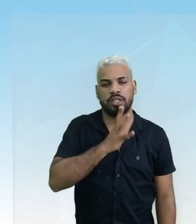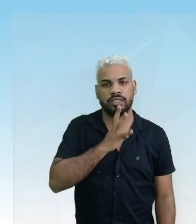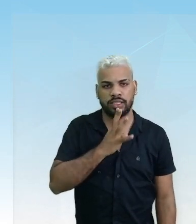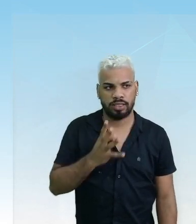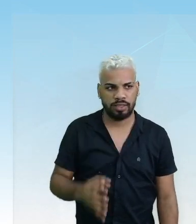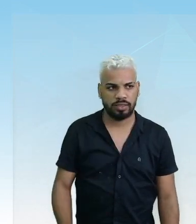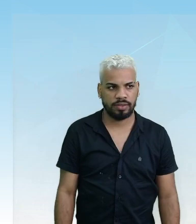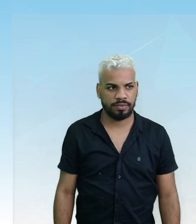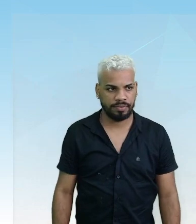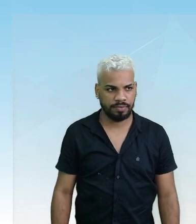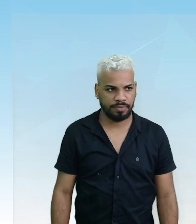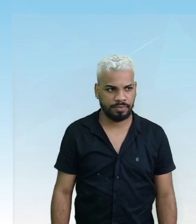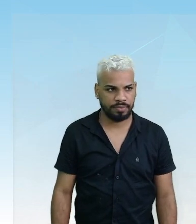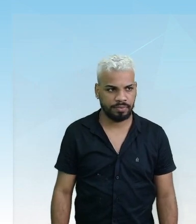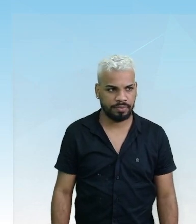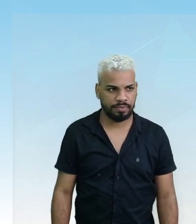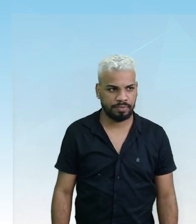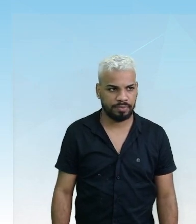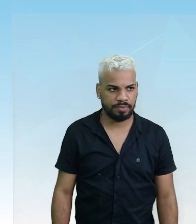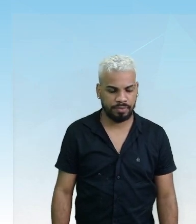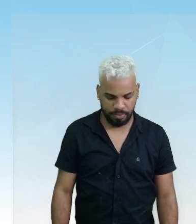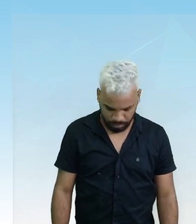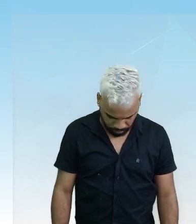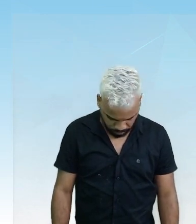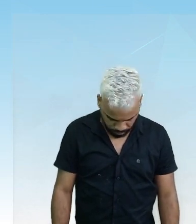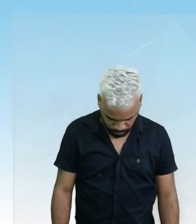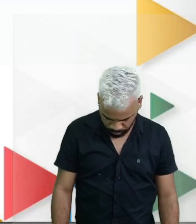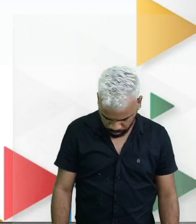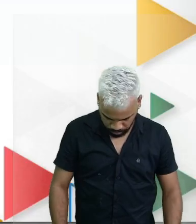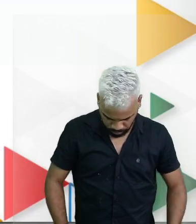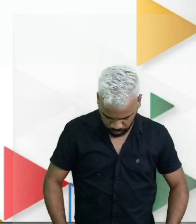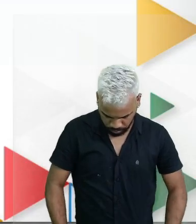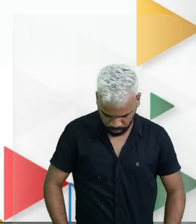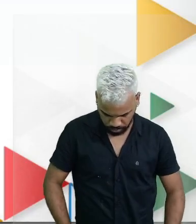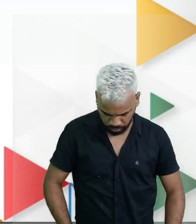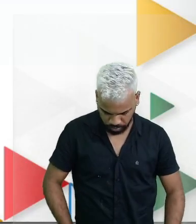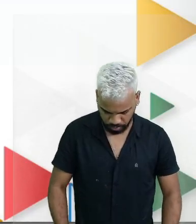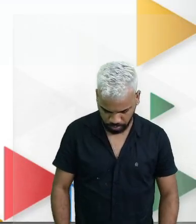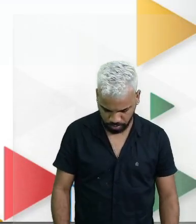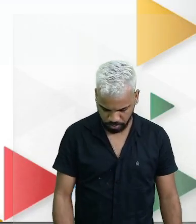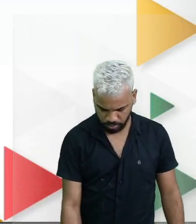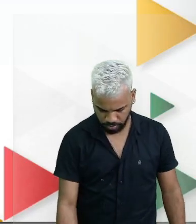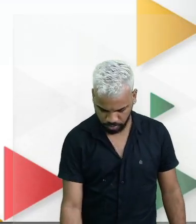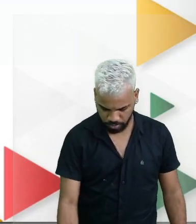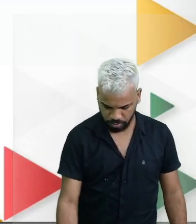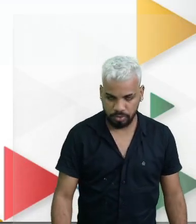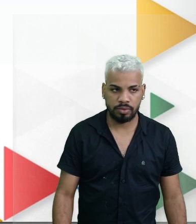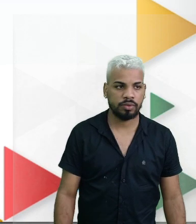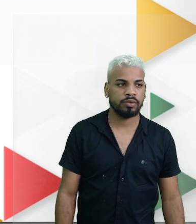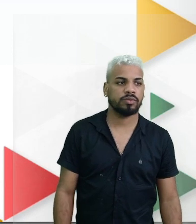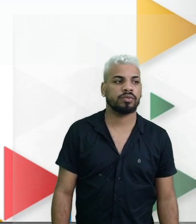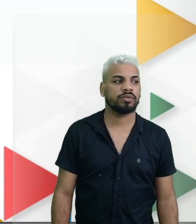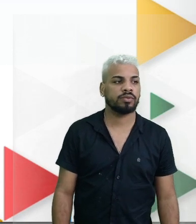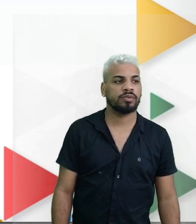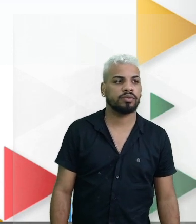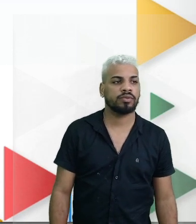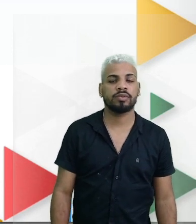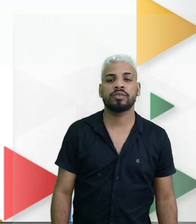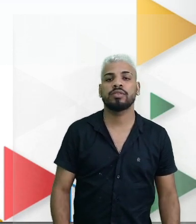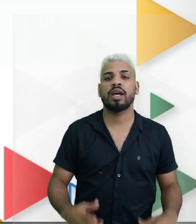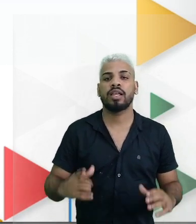aqui. E nós temos aqui na tela, vejam só, quando a gente fala